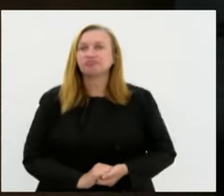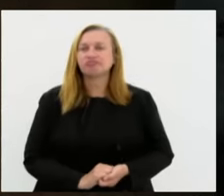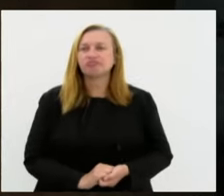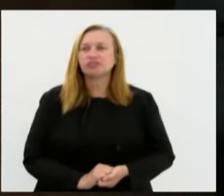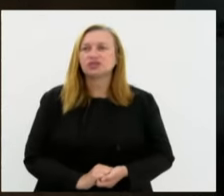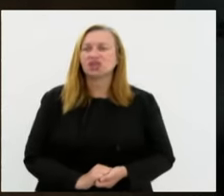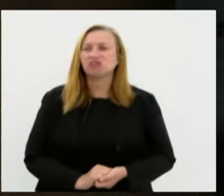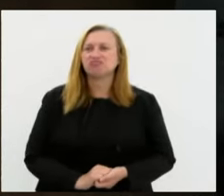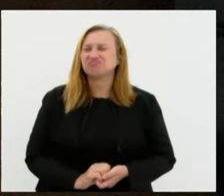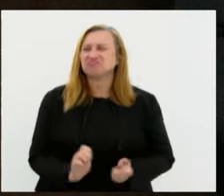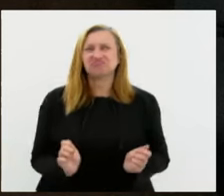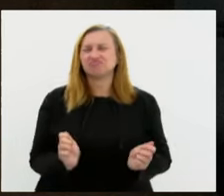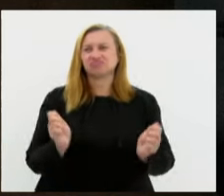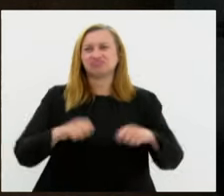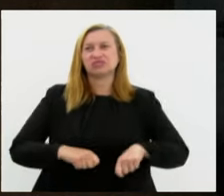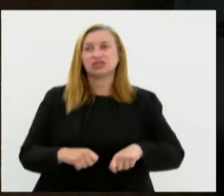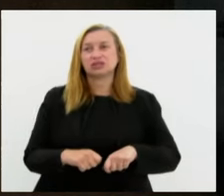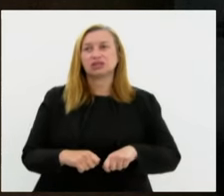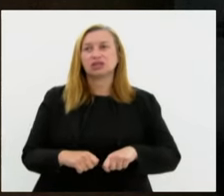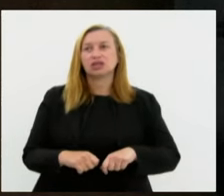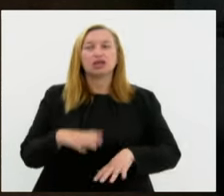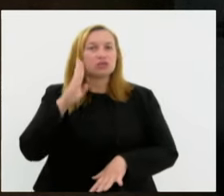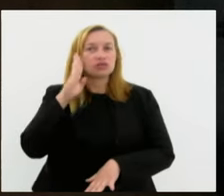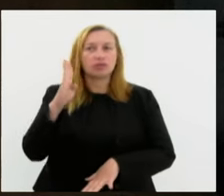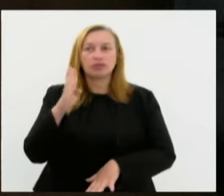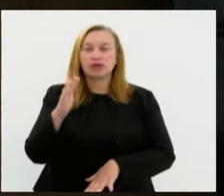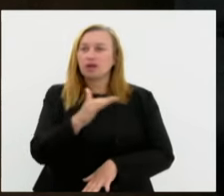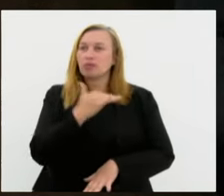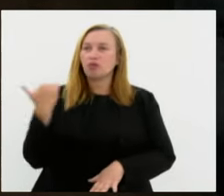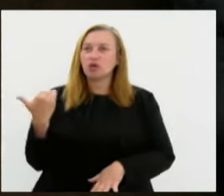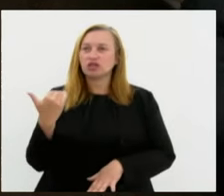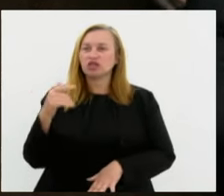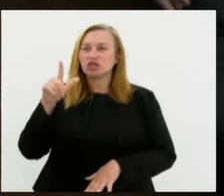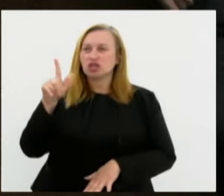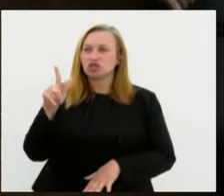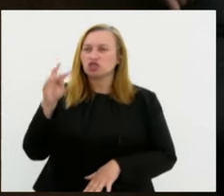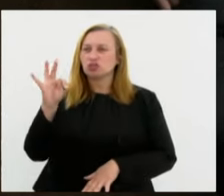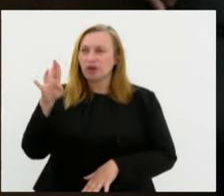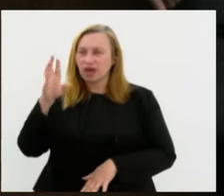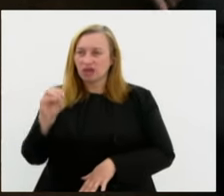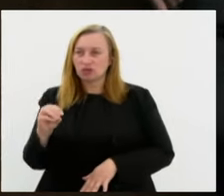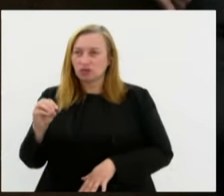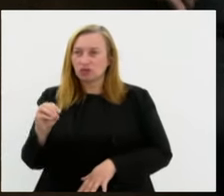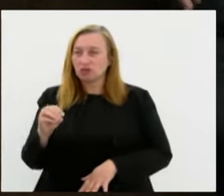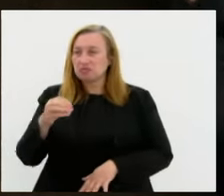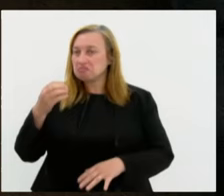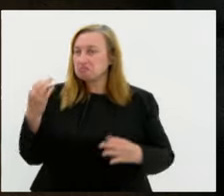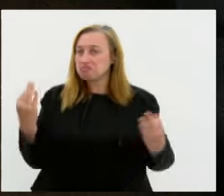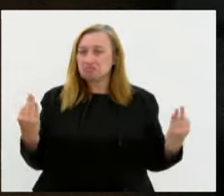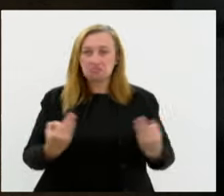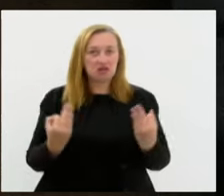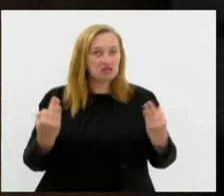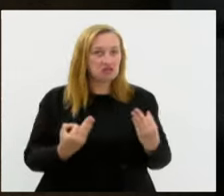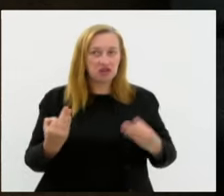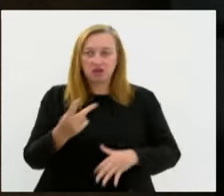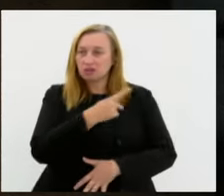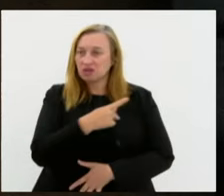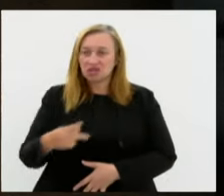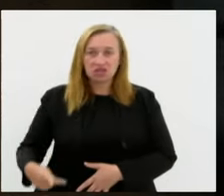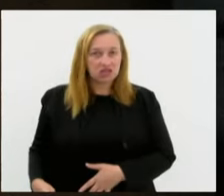não dá, principalmente pela morte hoje do Gilberto Rodrigues, que foi um grande presidente, sujeito